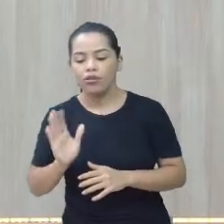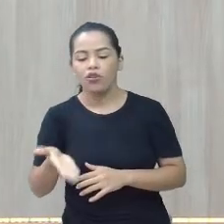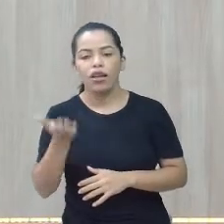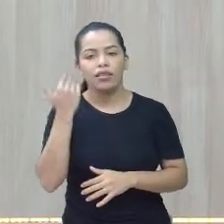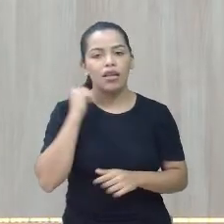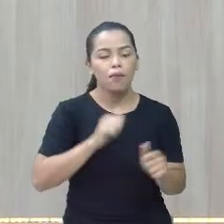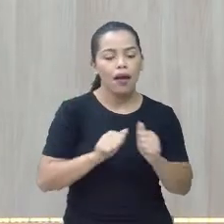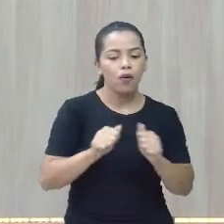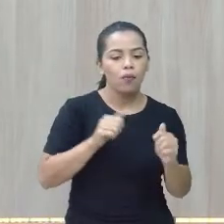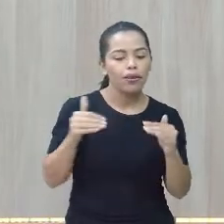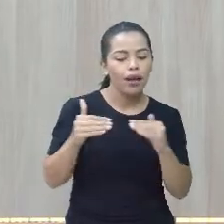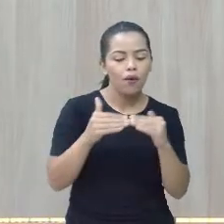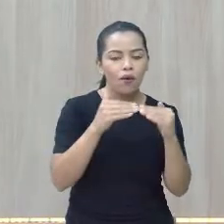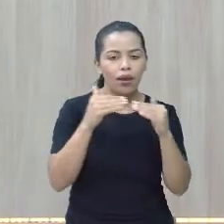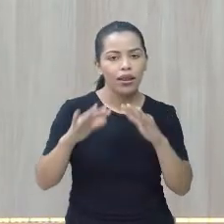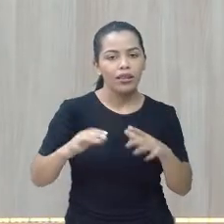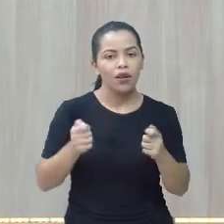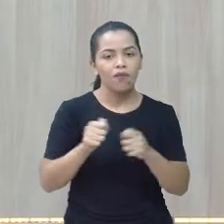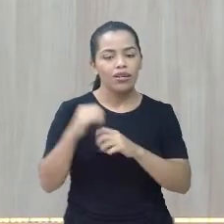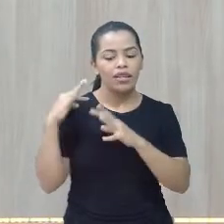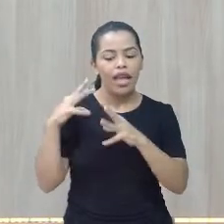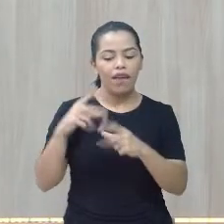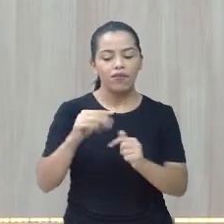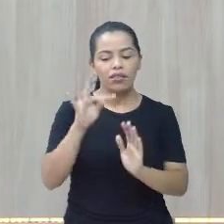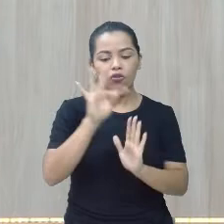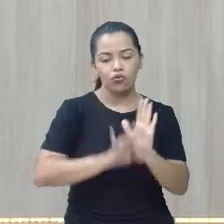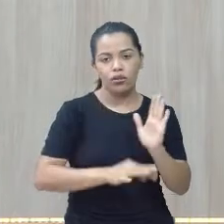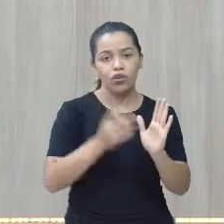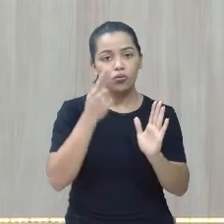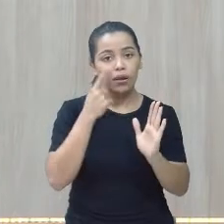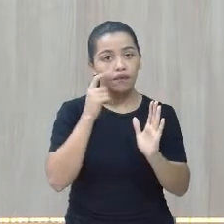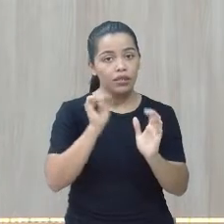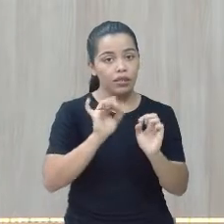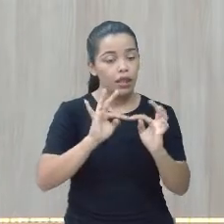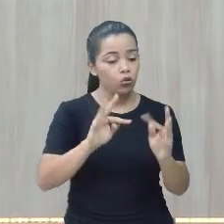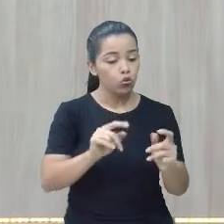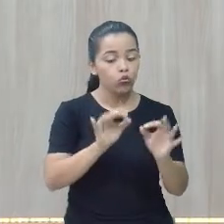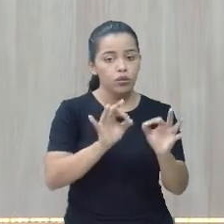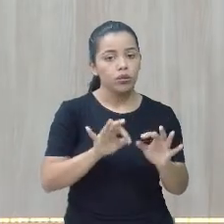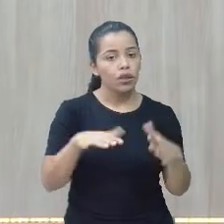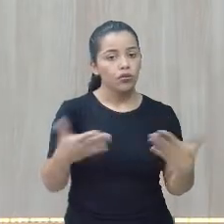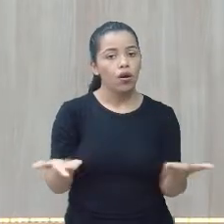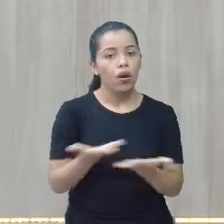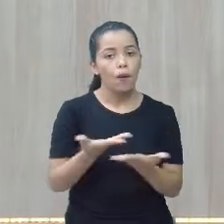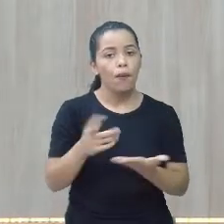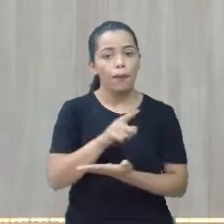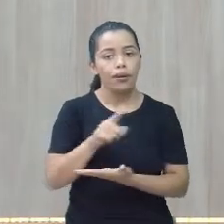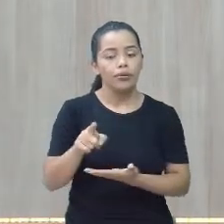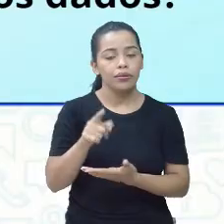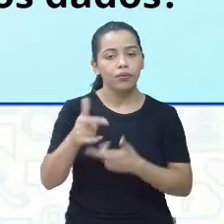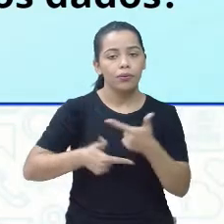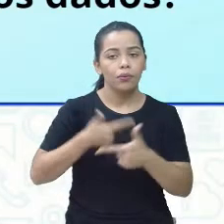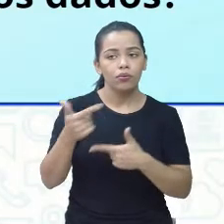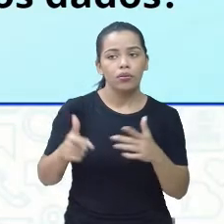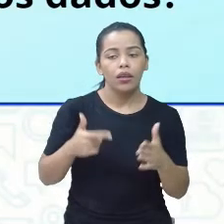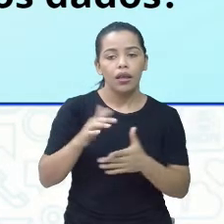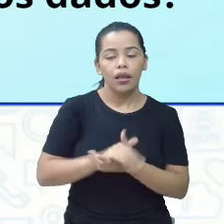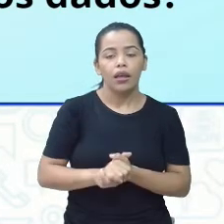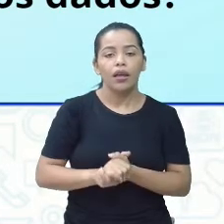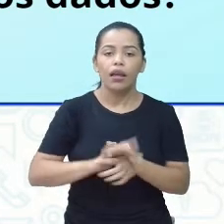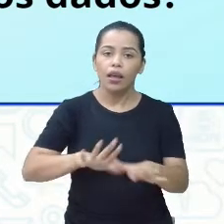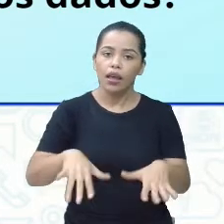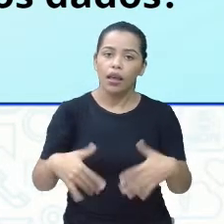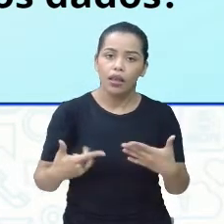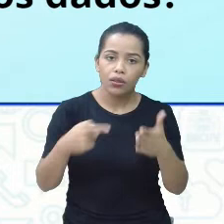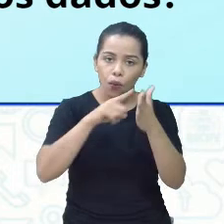coerente e fazer a revisão do texto para checar. É a vez de vocês de produzirem, tá certo? Então, pesquisem uma matéria de jornal que